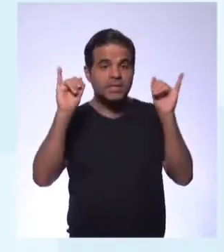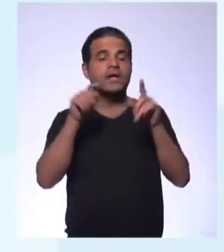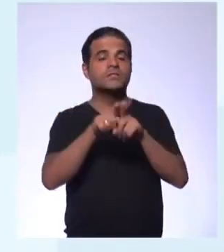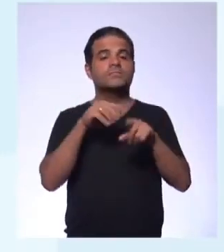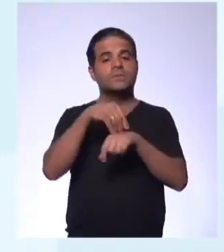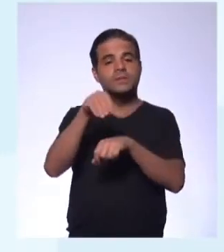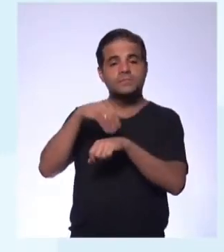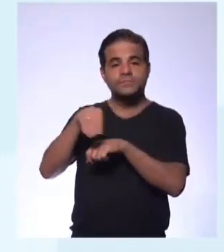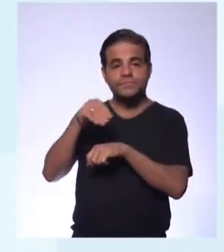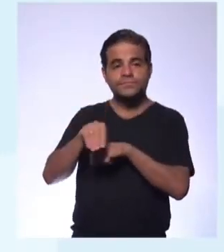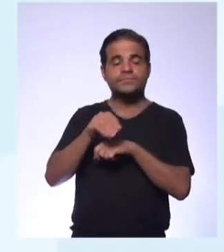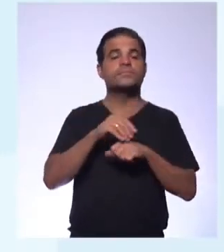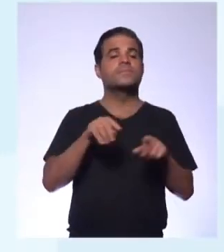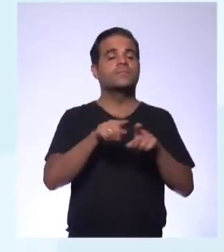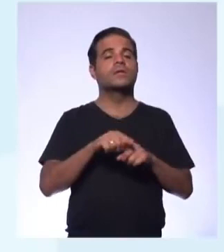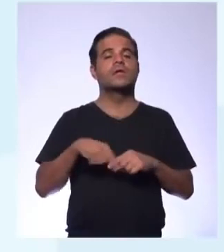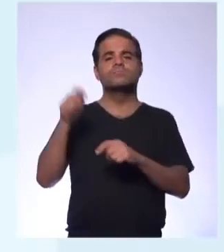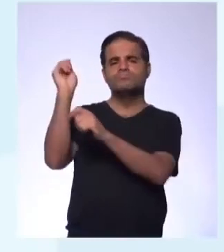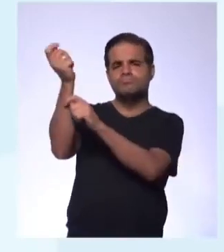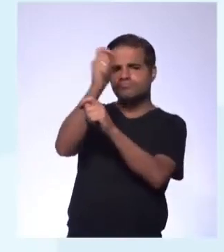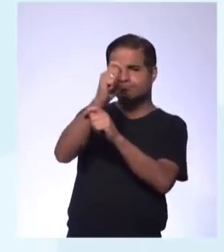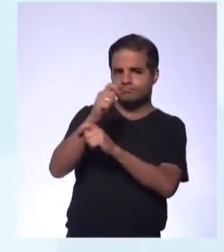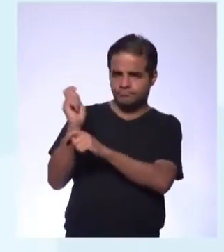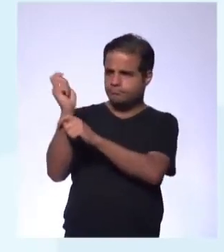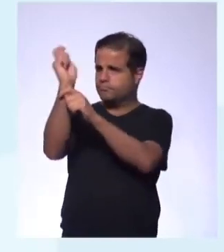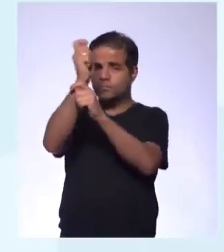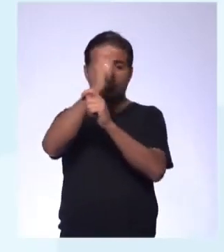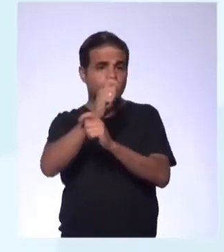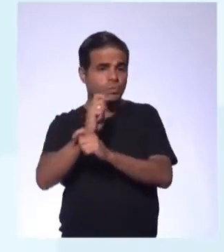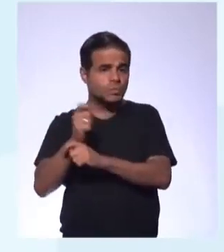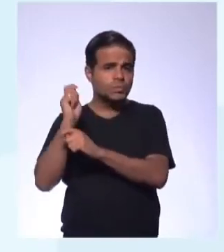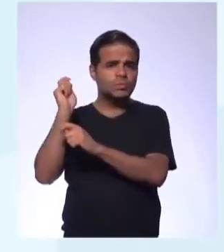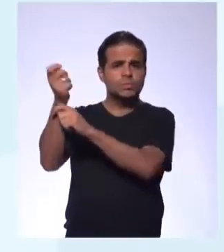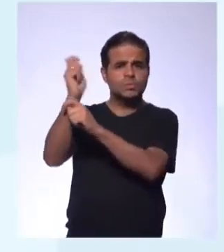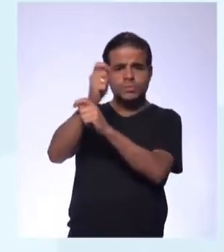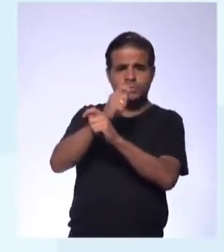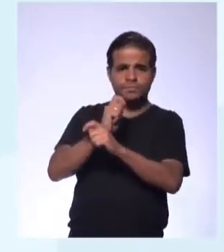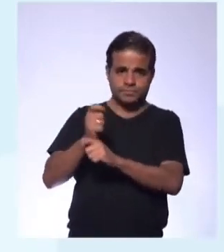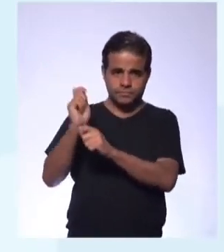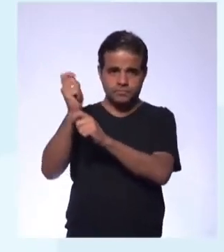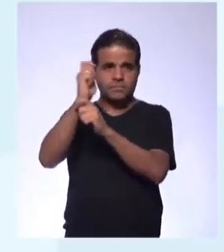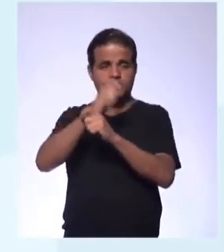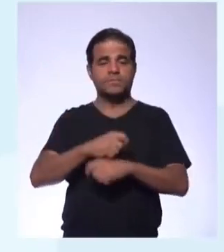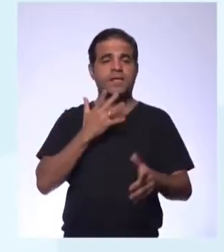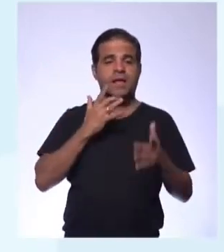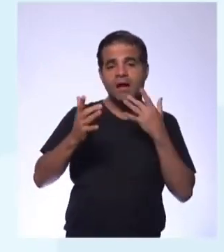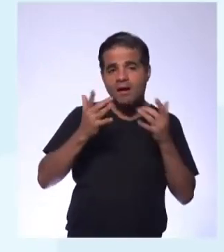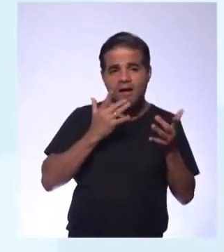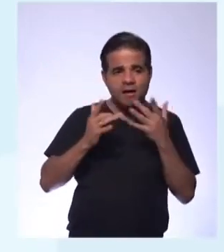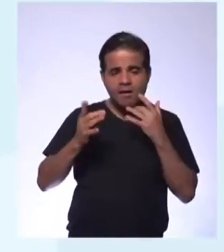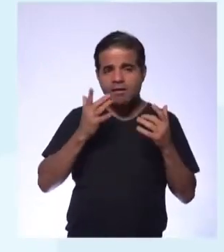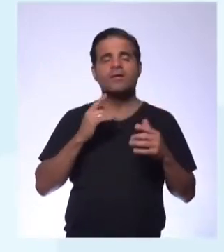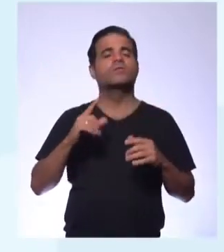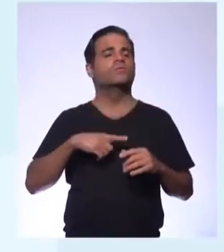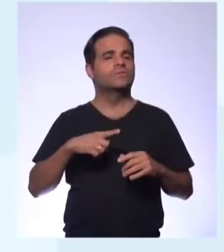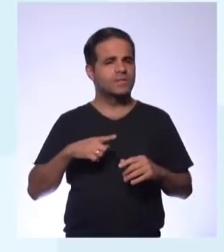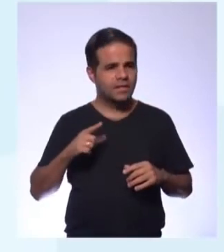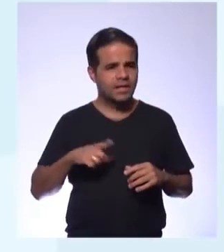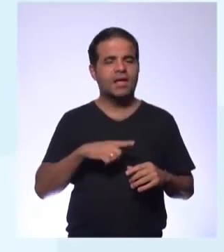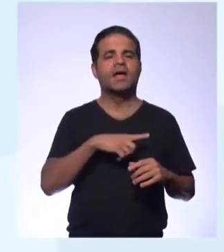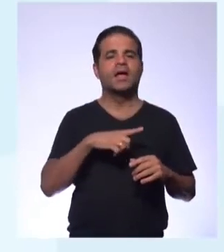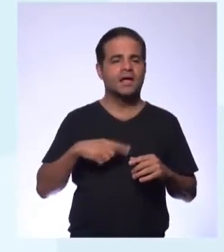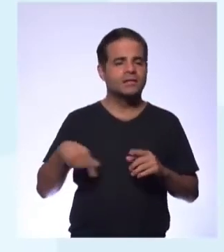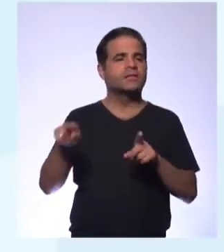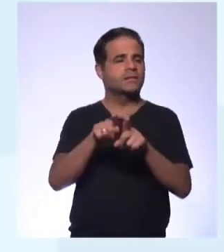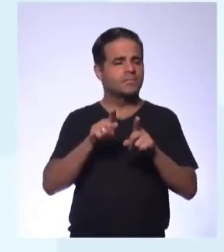sendo passada ali. Escultura, a mesma coisa, para não repetir. Teatro, aí já vai ter a linguagem, que